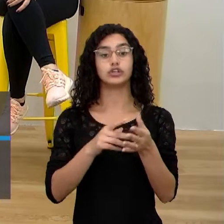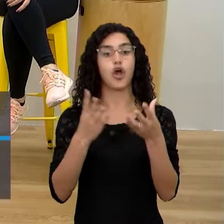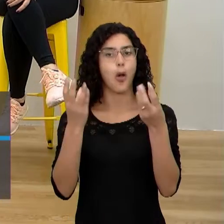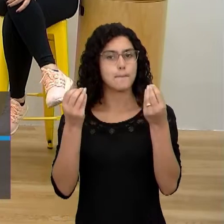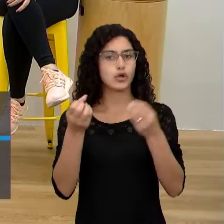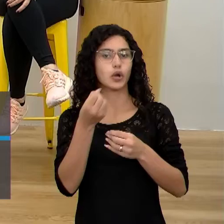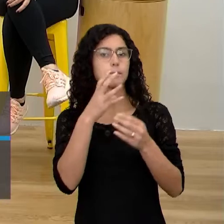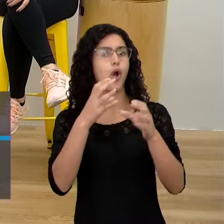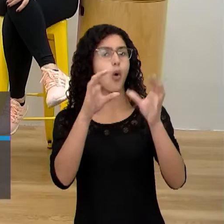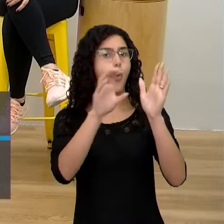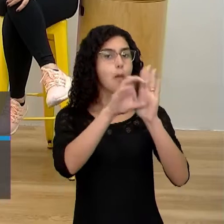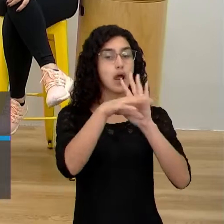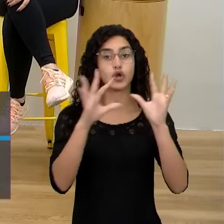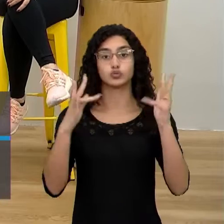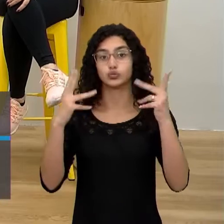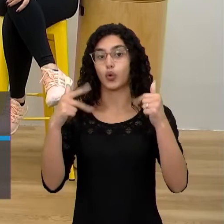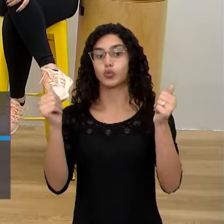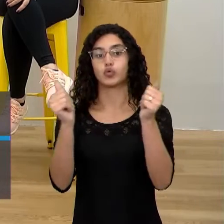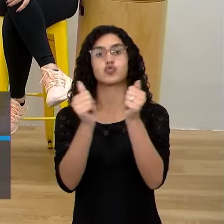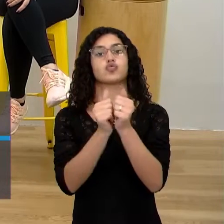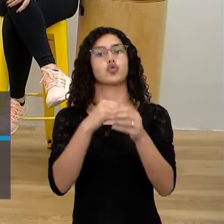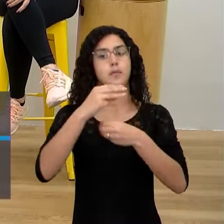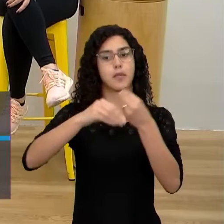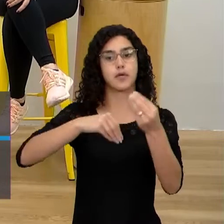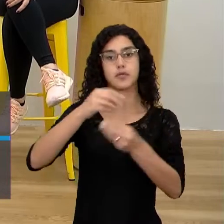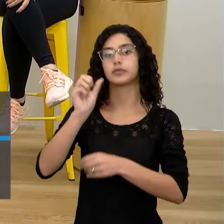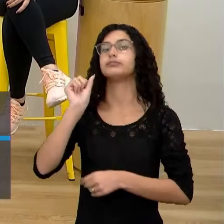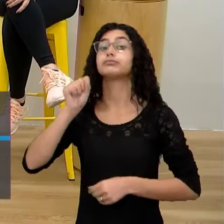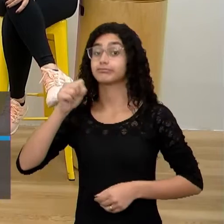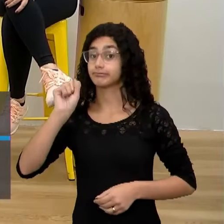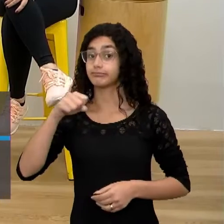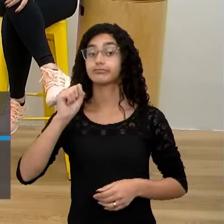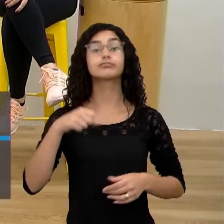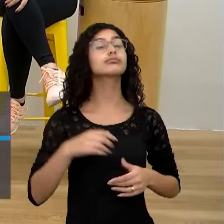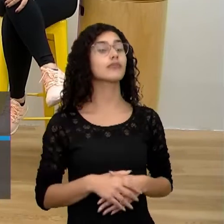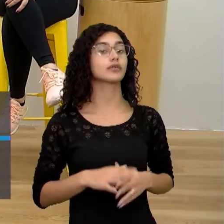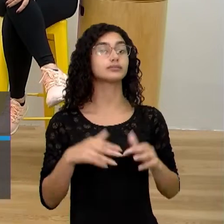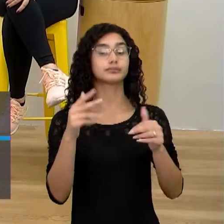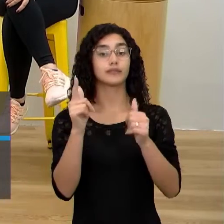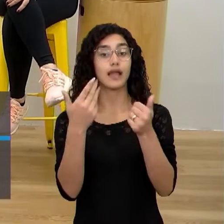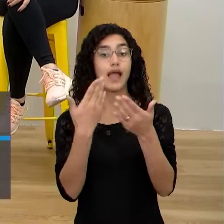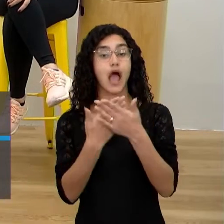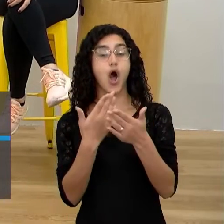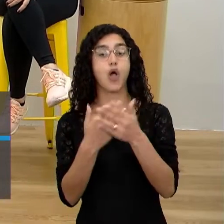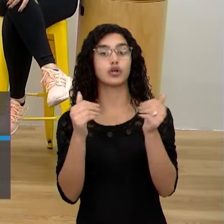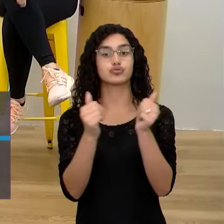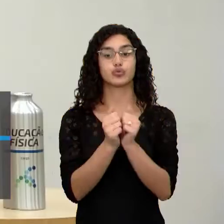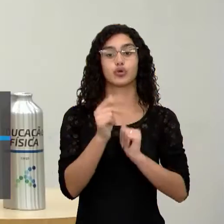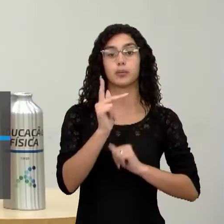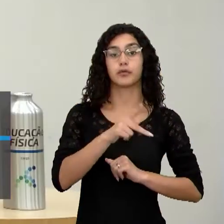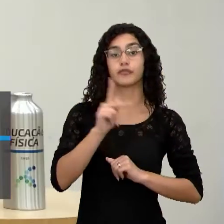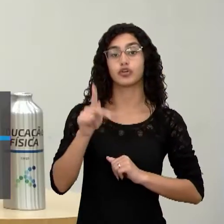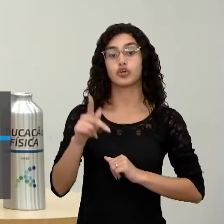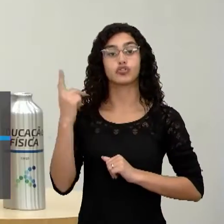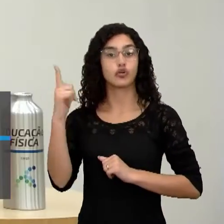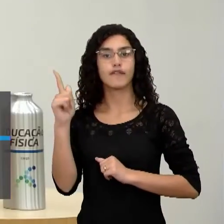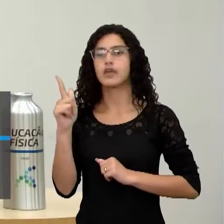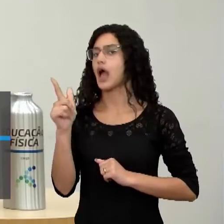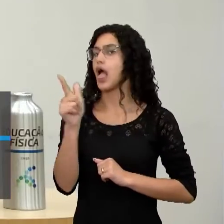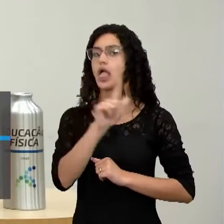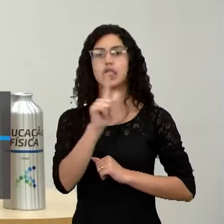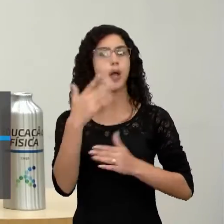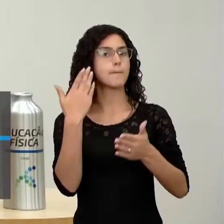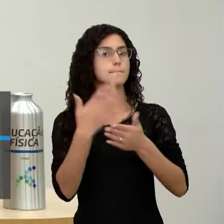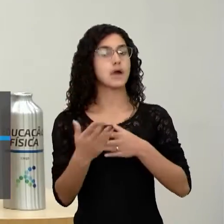ter... componentes juntos aí, interdisciplinar mesmo, né? Mesmo, literalmente, montamos a aula junto, galera. Isso então, aí. professores de Geografia, não percam a aula